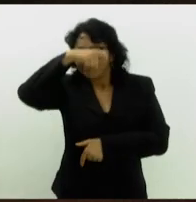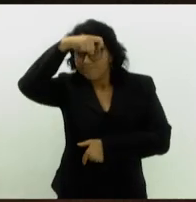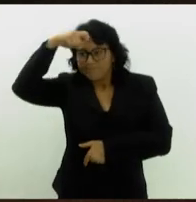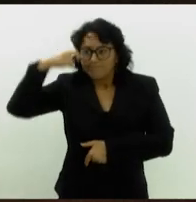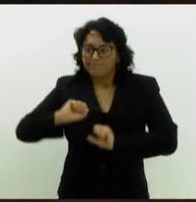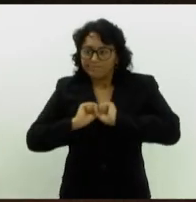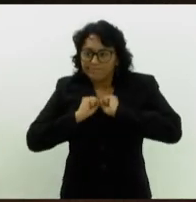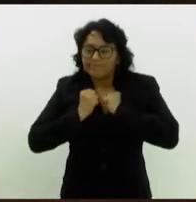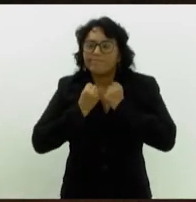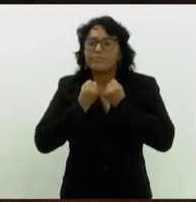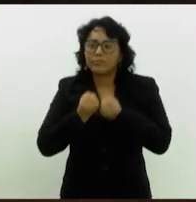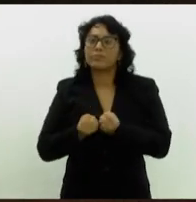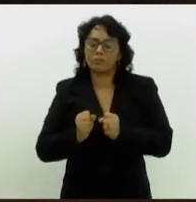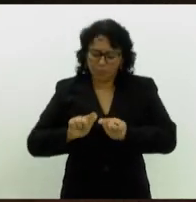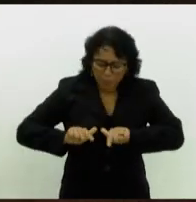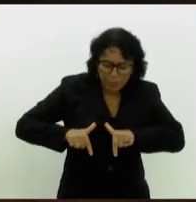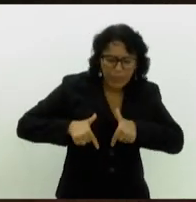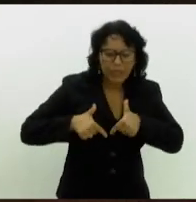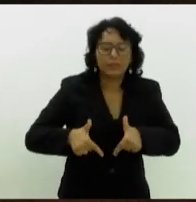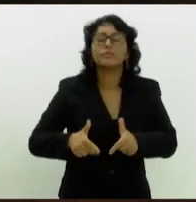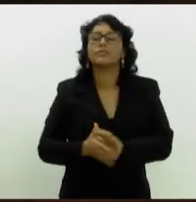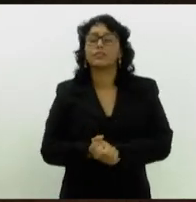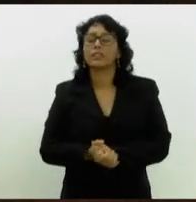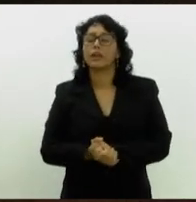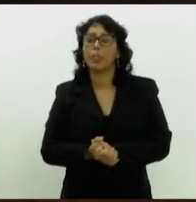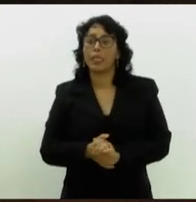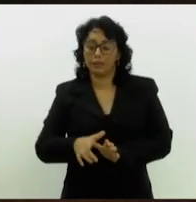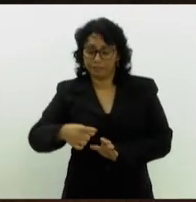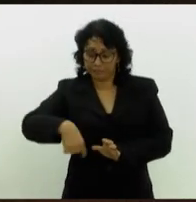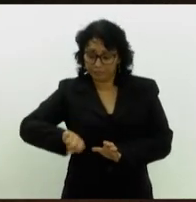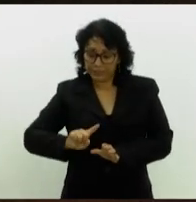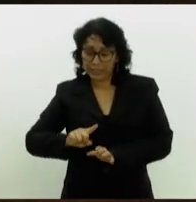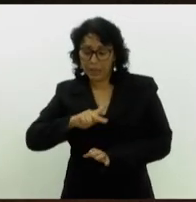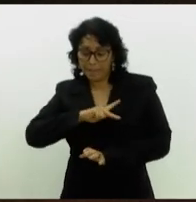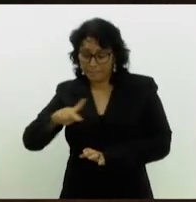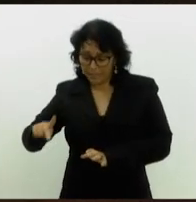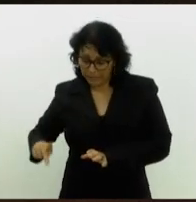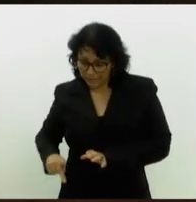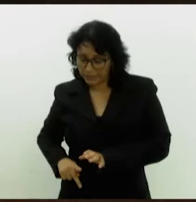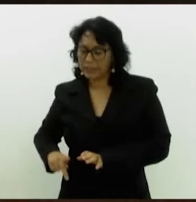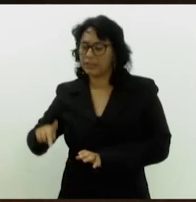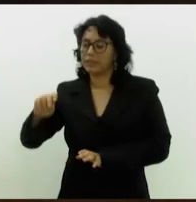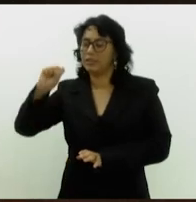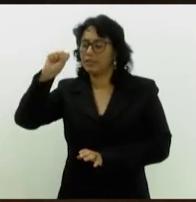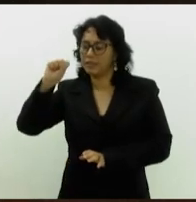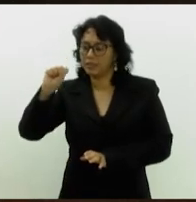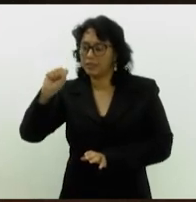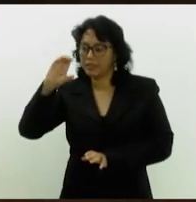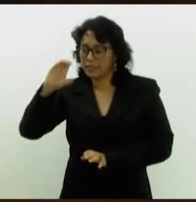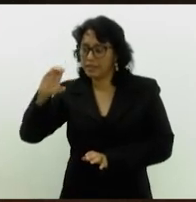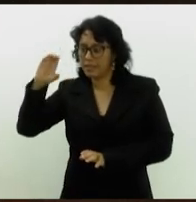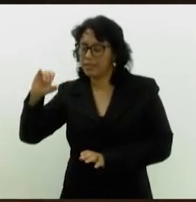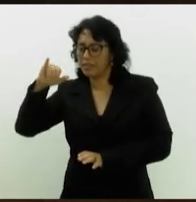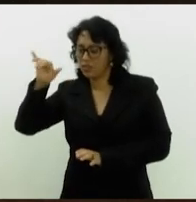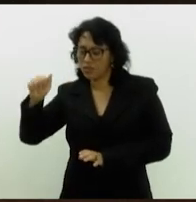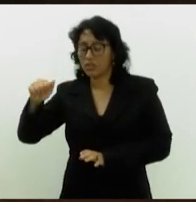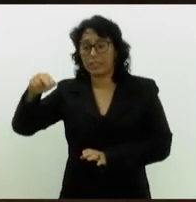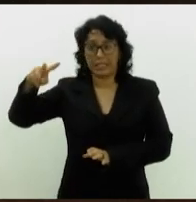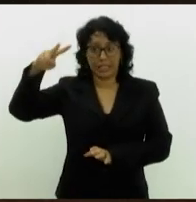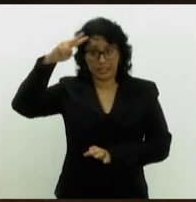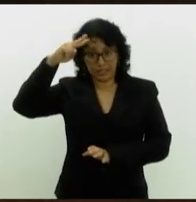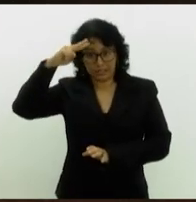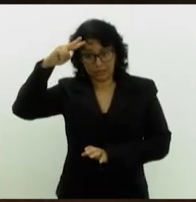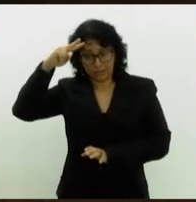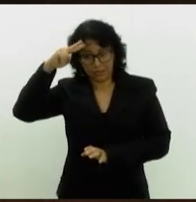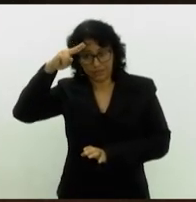unali a unali está promovendo o encontro nacional dos presidentes de ccj do Brasil inteiro então é na segunda-feira às 9 horas da manhã